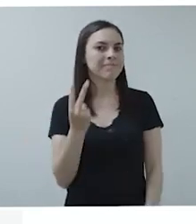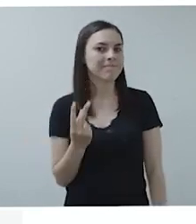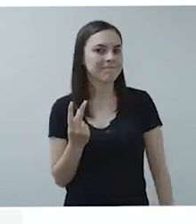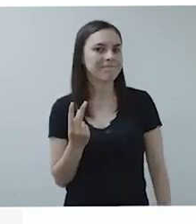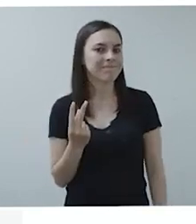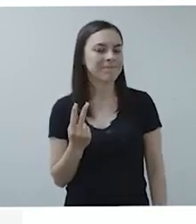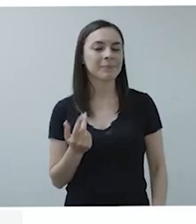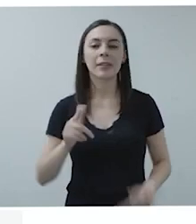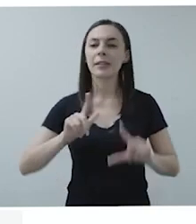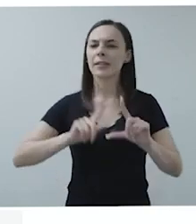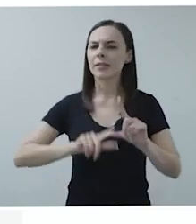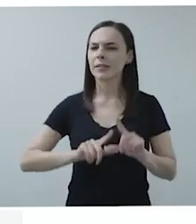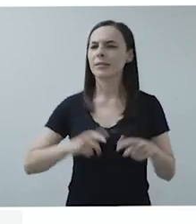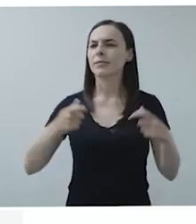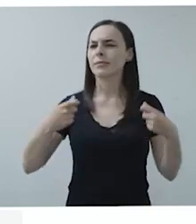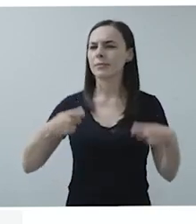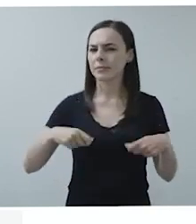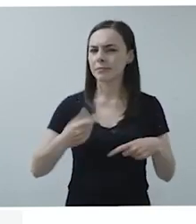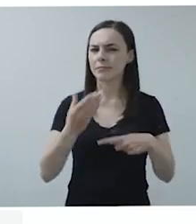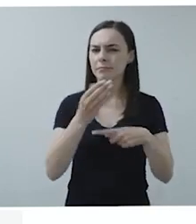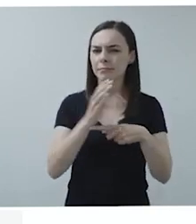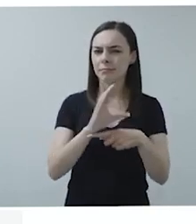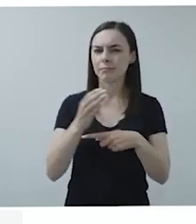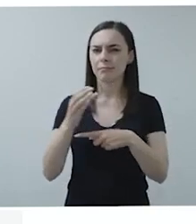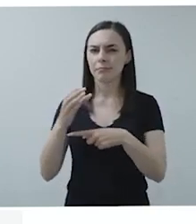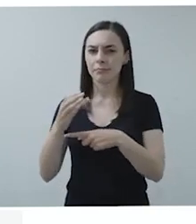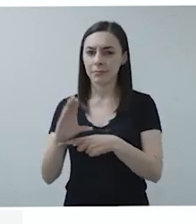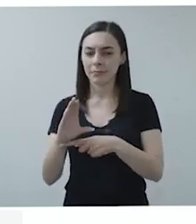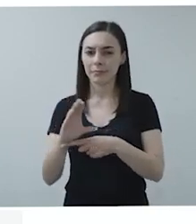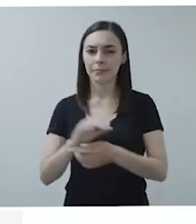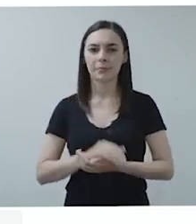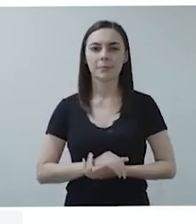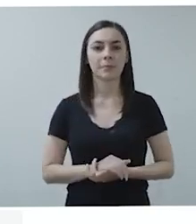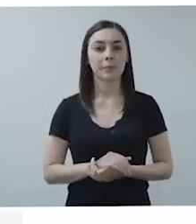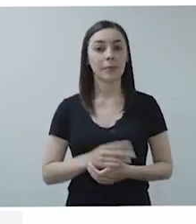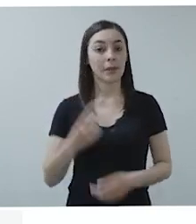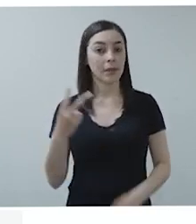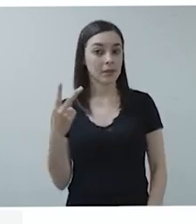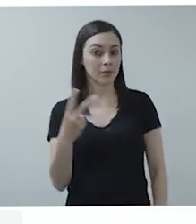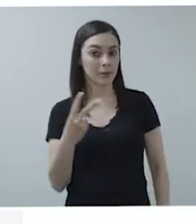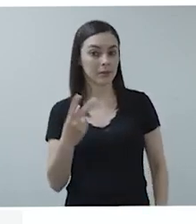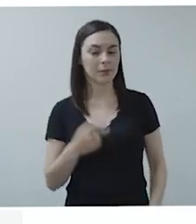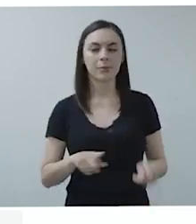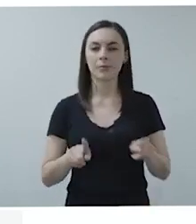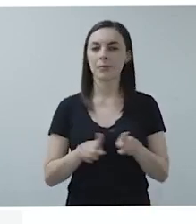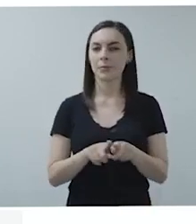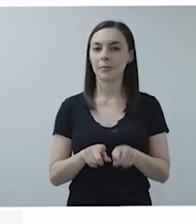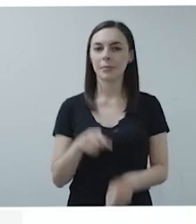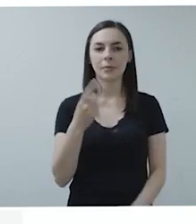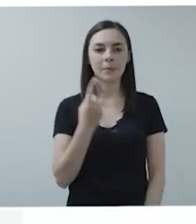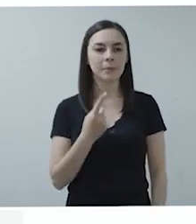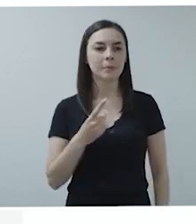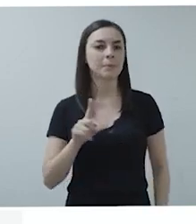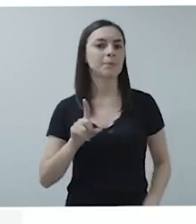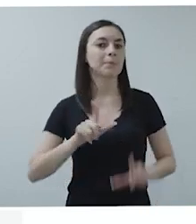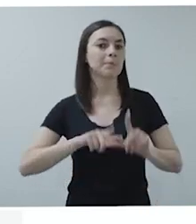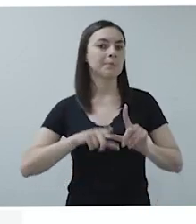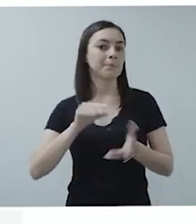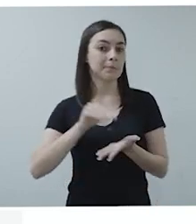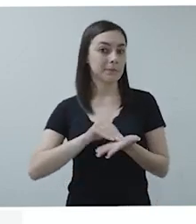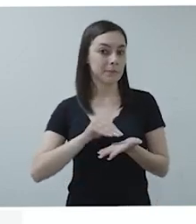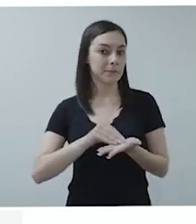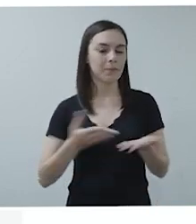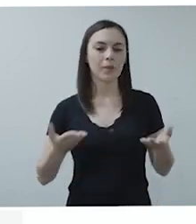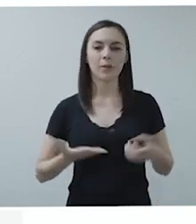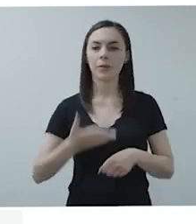letras. Que letras são essas? A segunda e a última letra. Eu vou dar